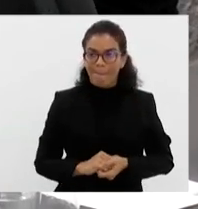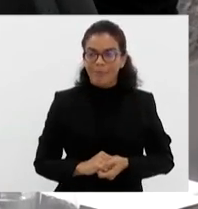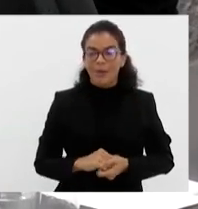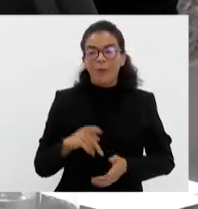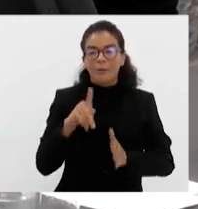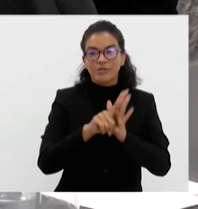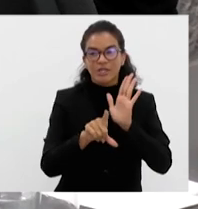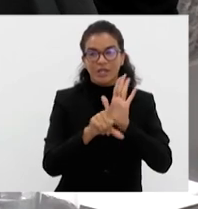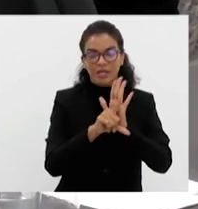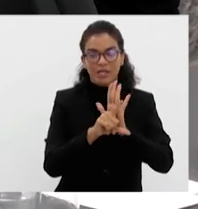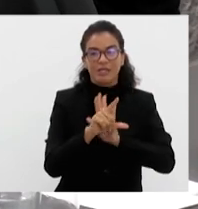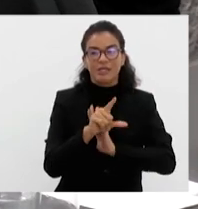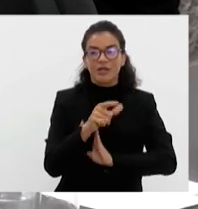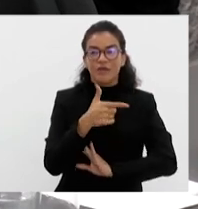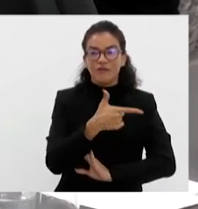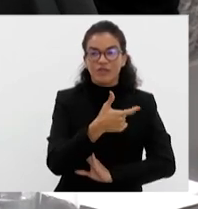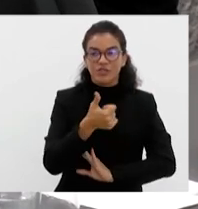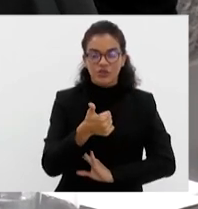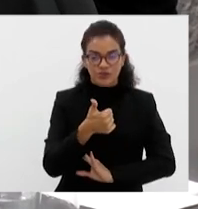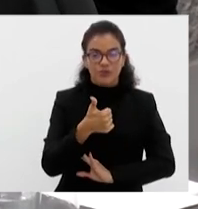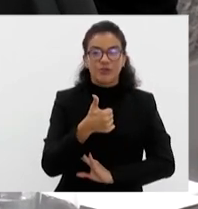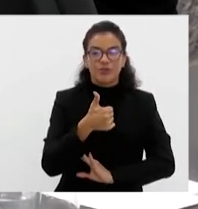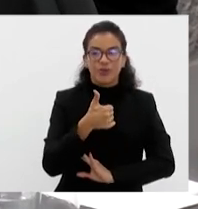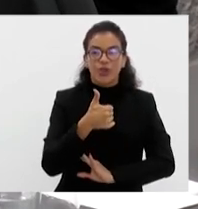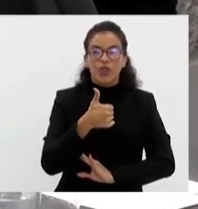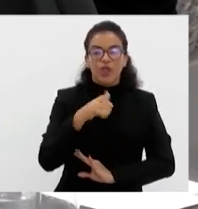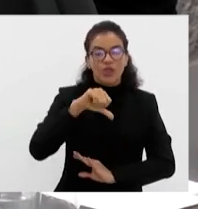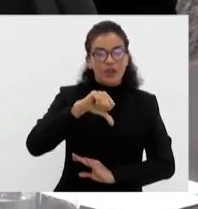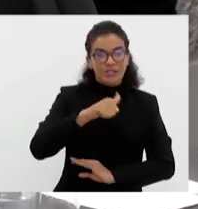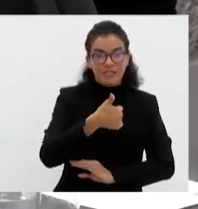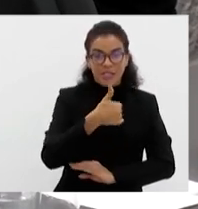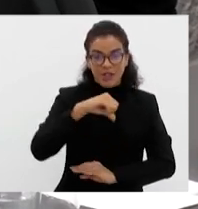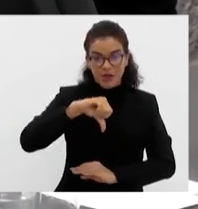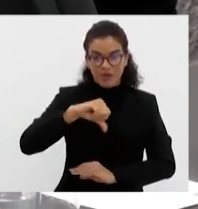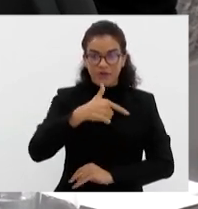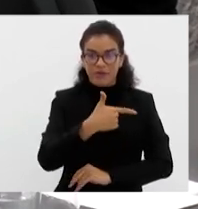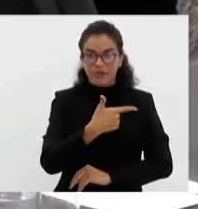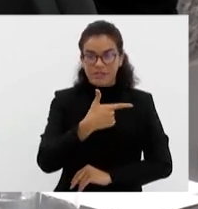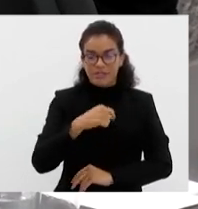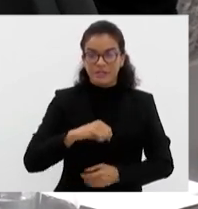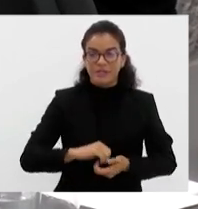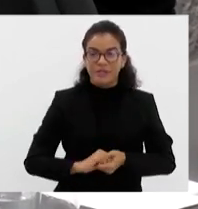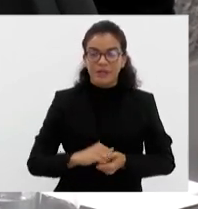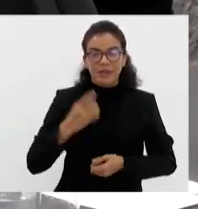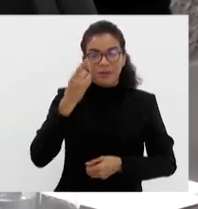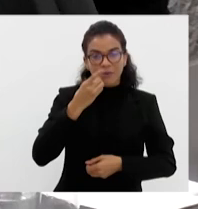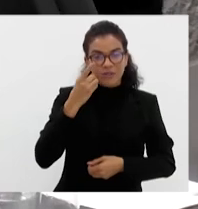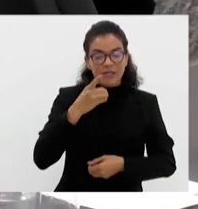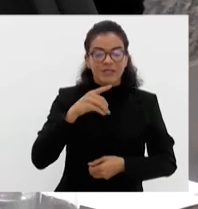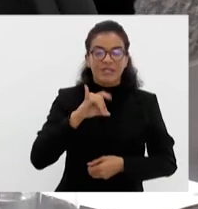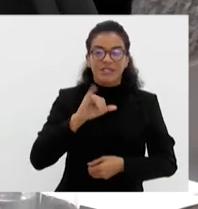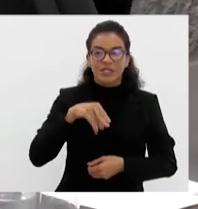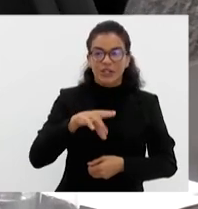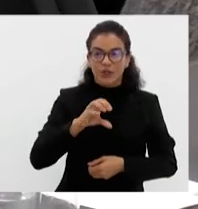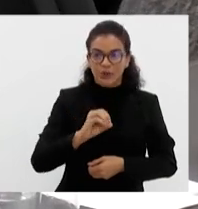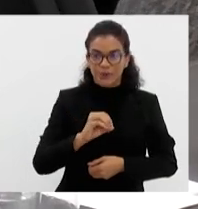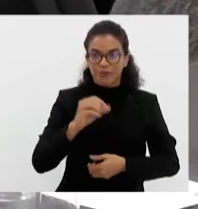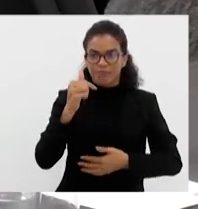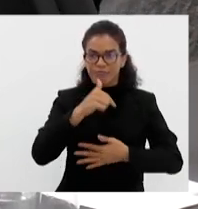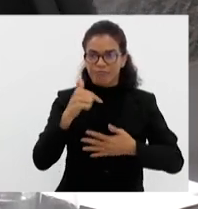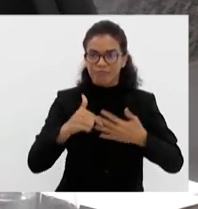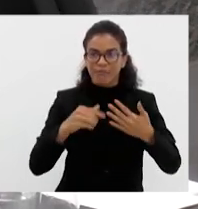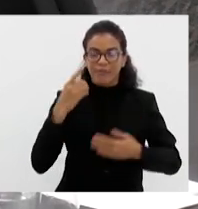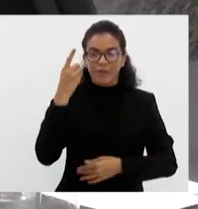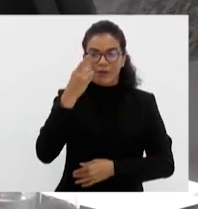Projeto de lei 19, é o 21 da pauta, 1996 de 23, de autoria de deputados Marcelo Dino, Carlinhos BNH, Indy Armelau e Rodrigo Amorim,